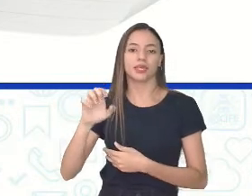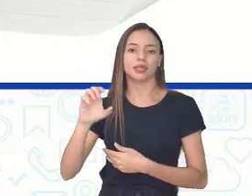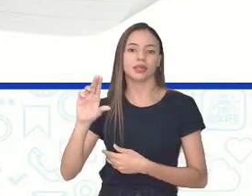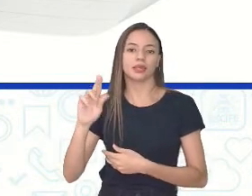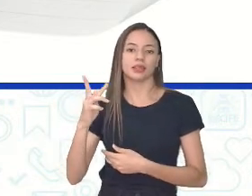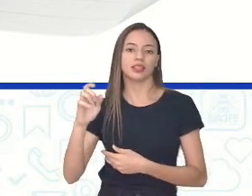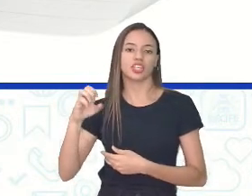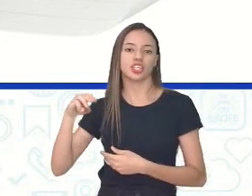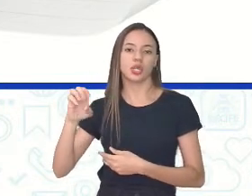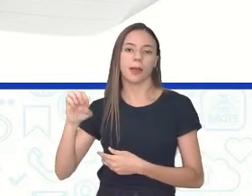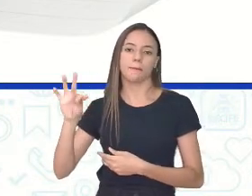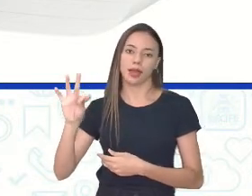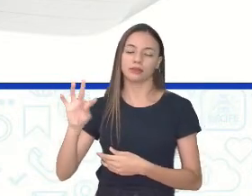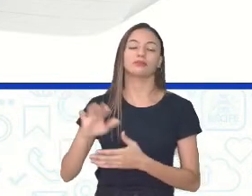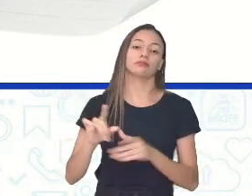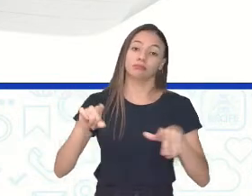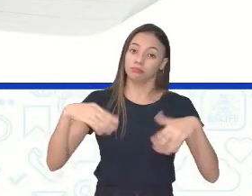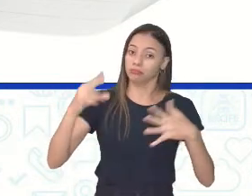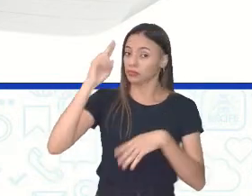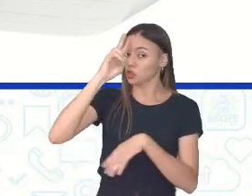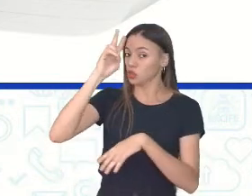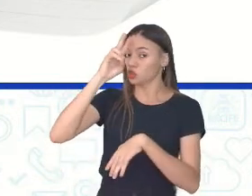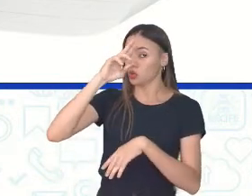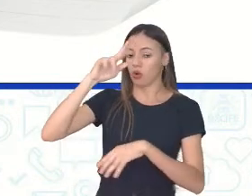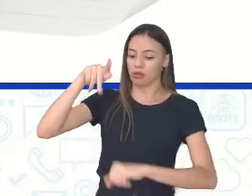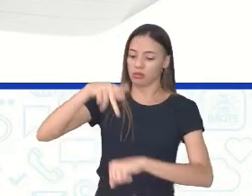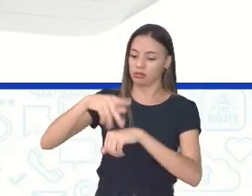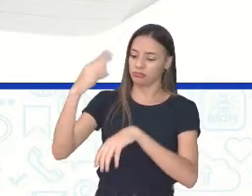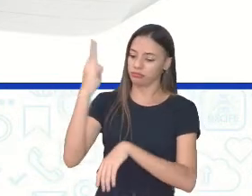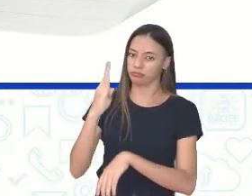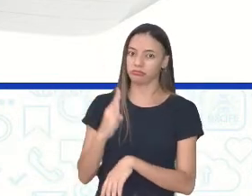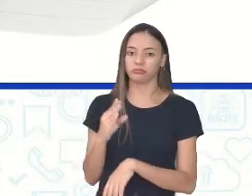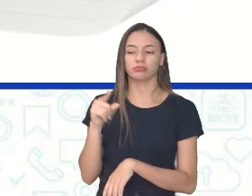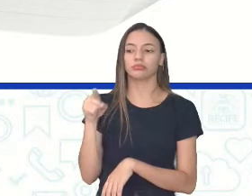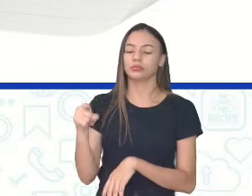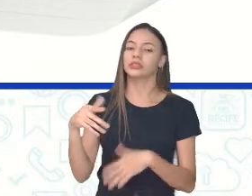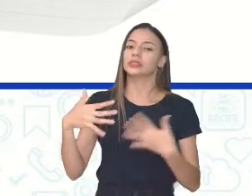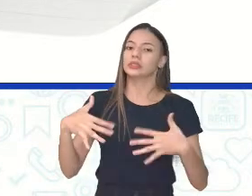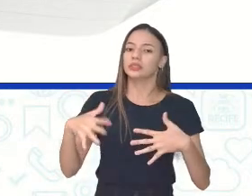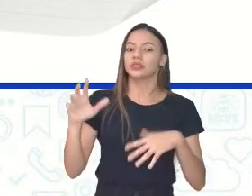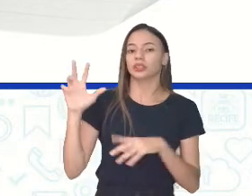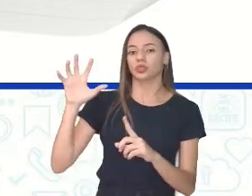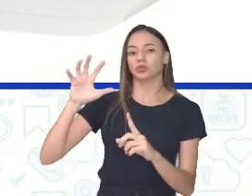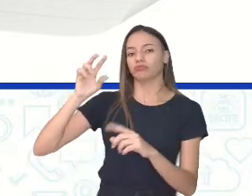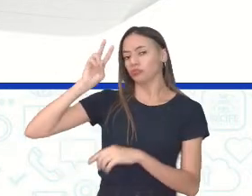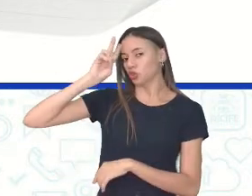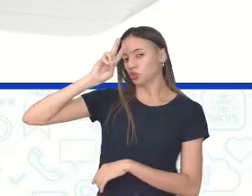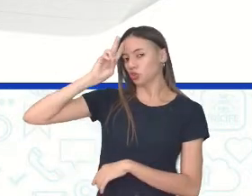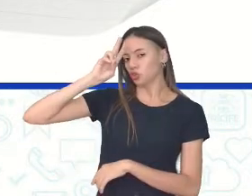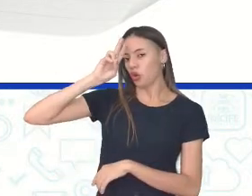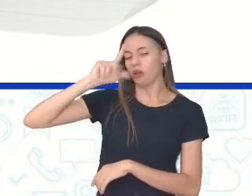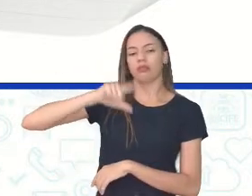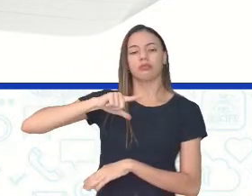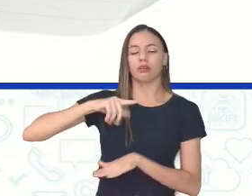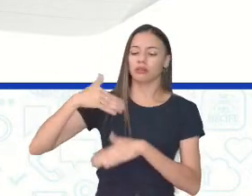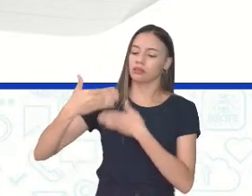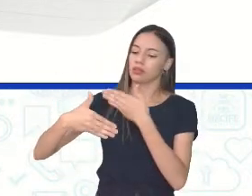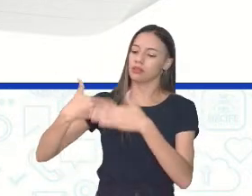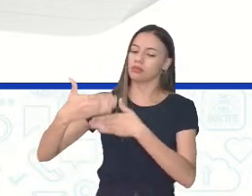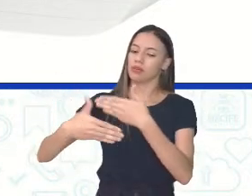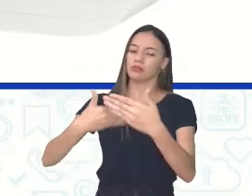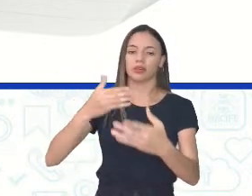Então, nesse sentido, a história republicana do Brasil é uma história onde a gente tem, né, o desenvolvimento